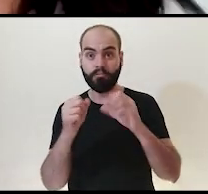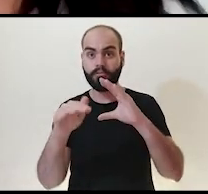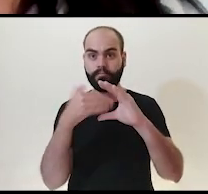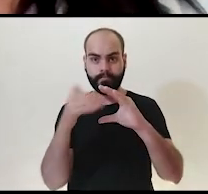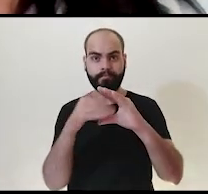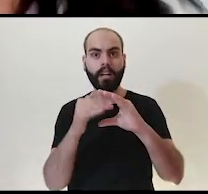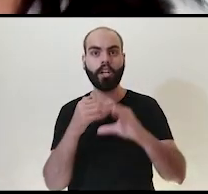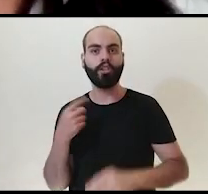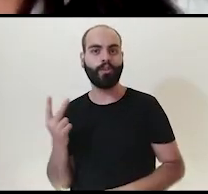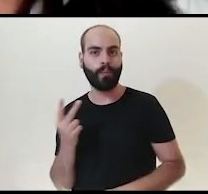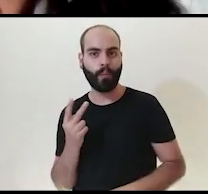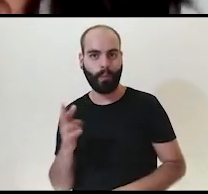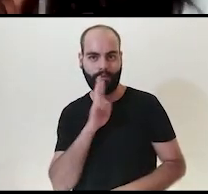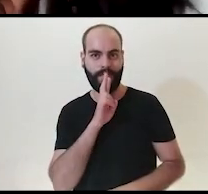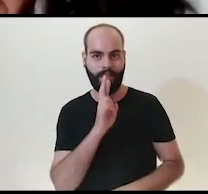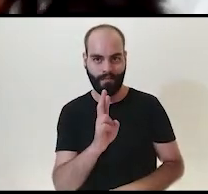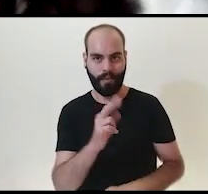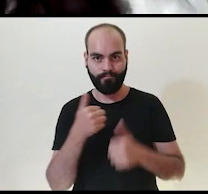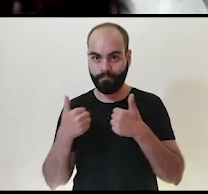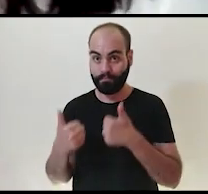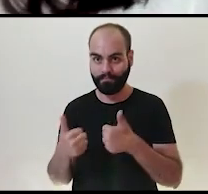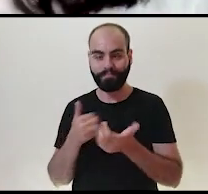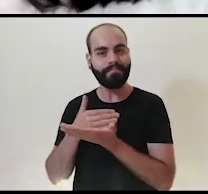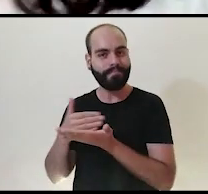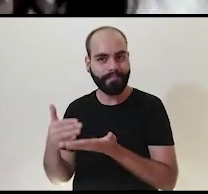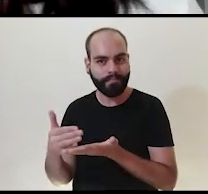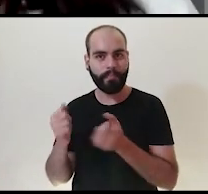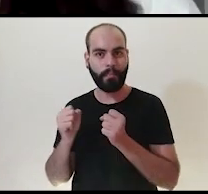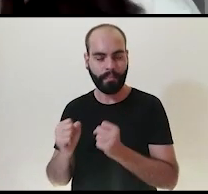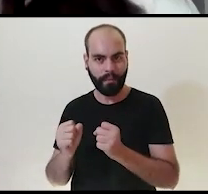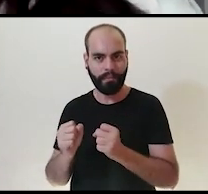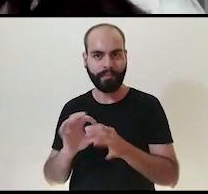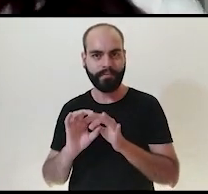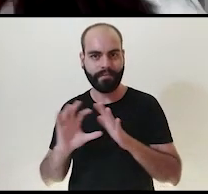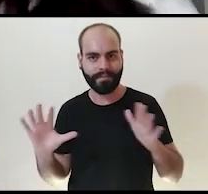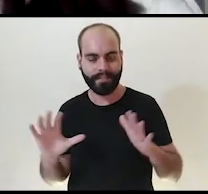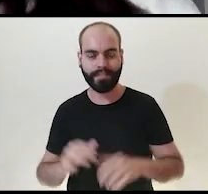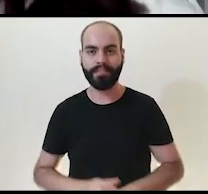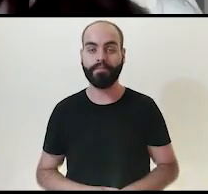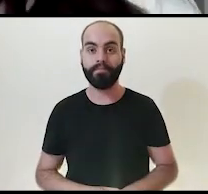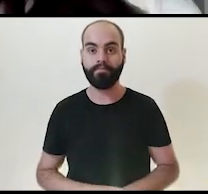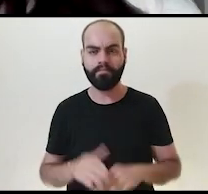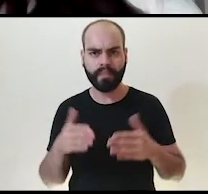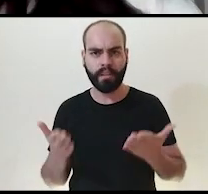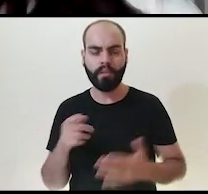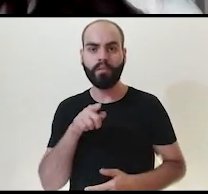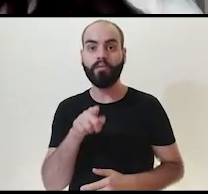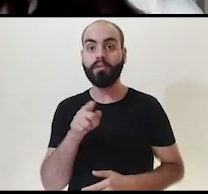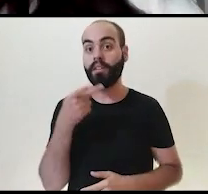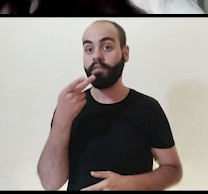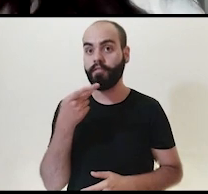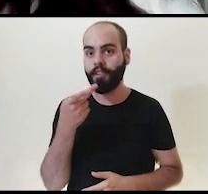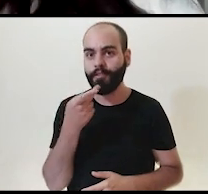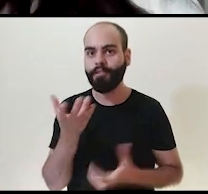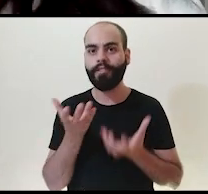a gente vai responder. Pode começar, Aline. Inclusive, pegando esse gancho aí do que você falou, que eu também gostaria